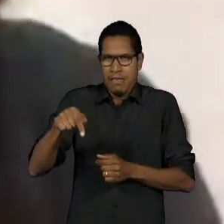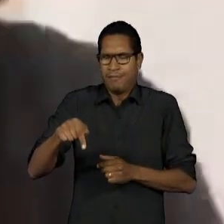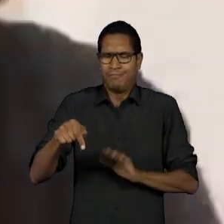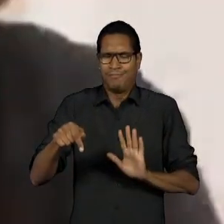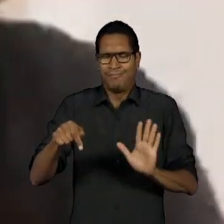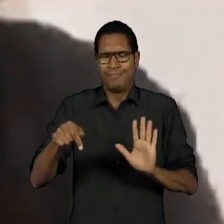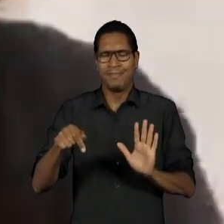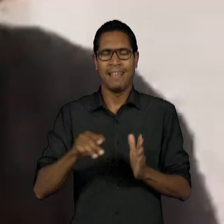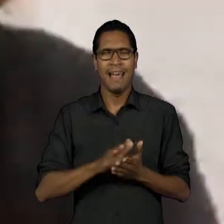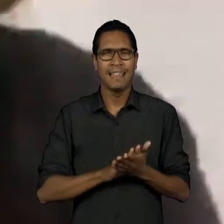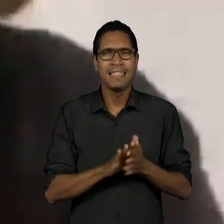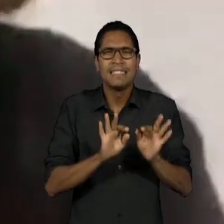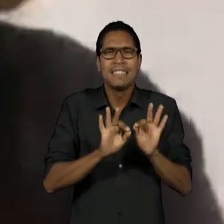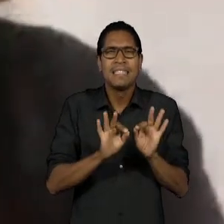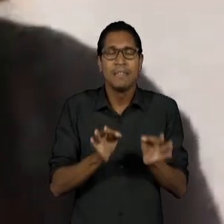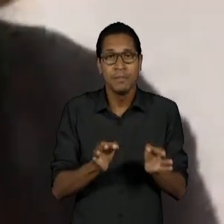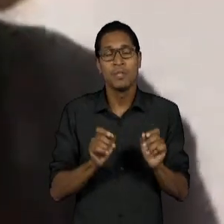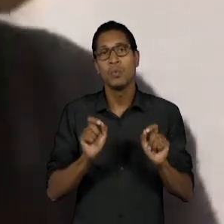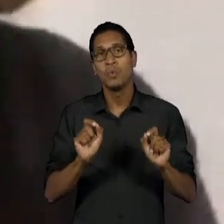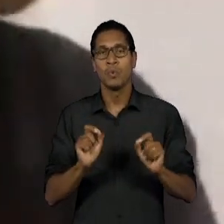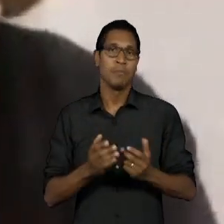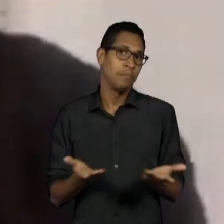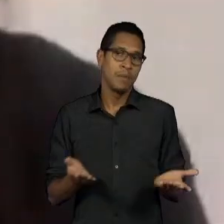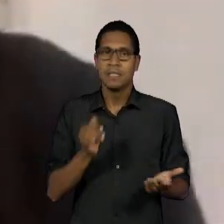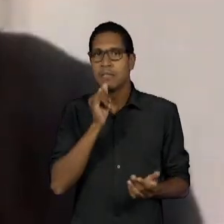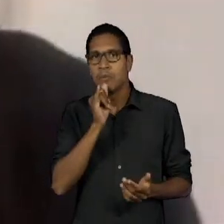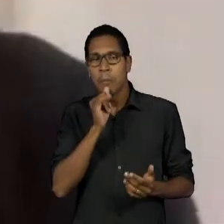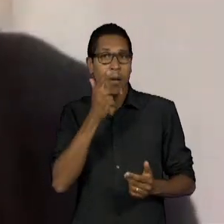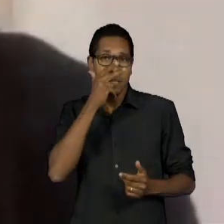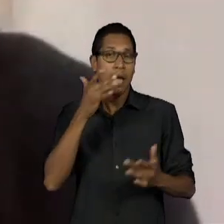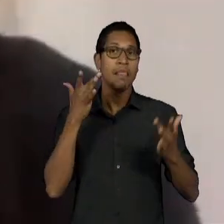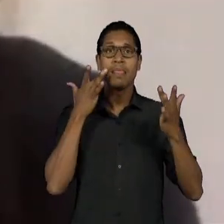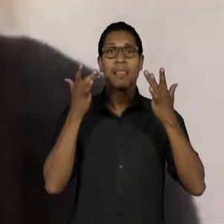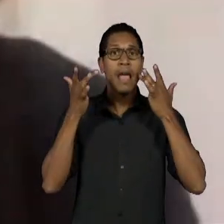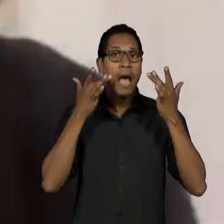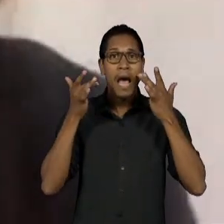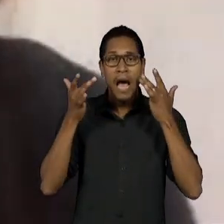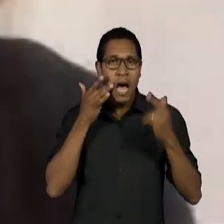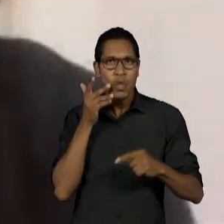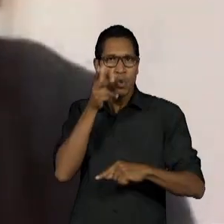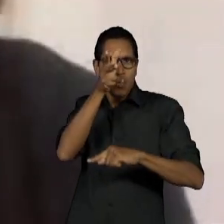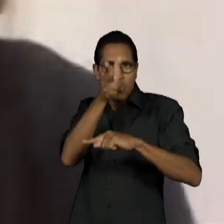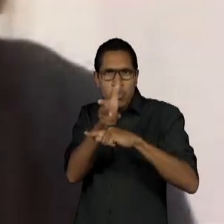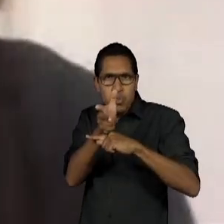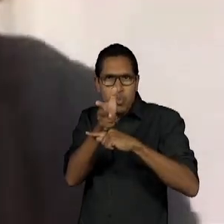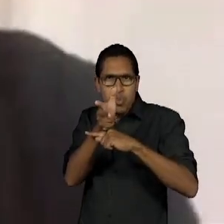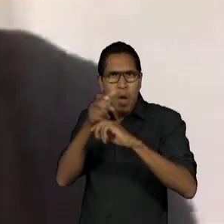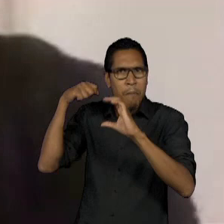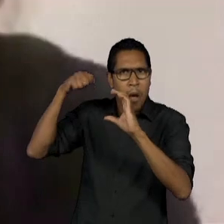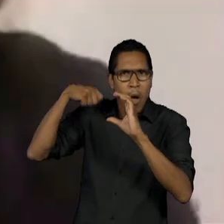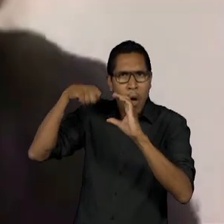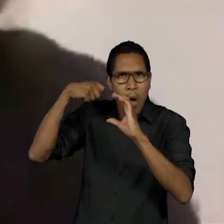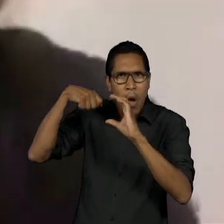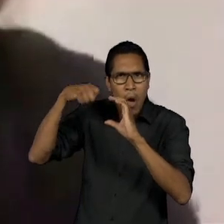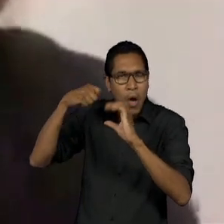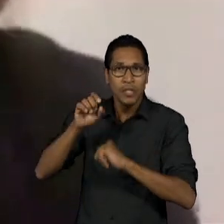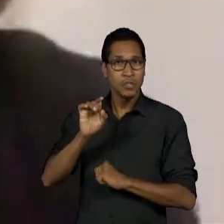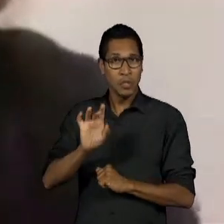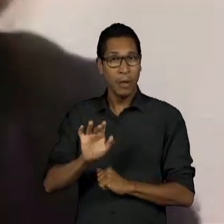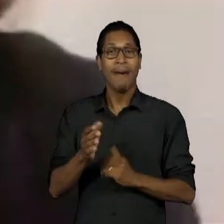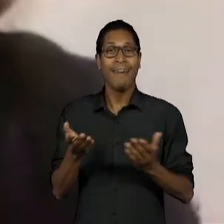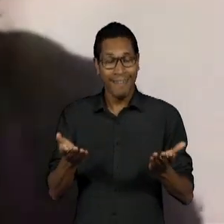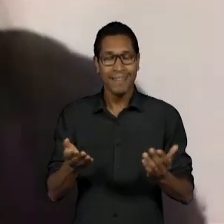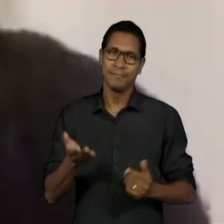é? Então, você fazer era como se fosse um teatro televisionado, praticamente, sabe? Naquela época,